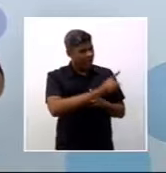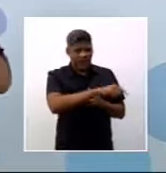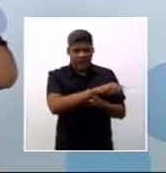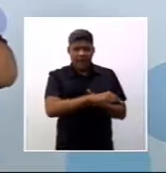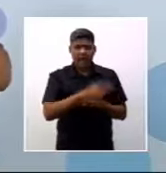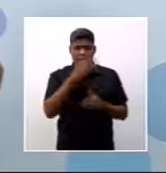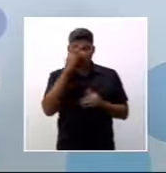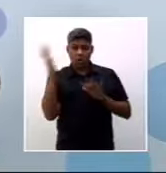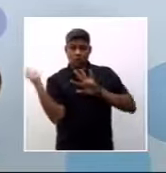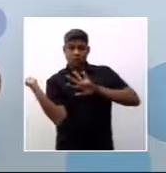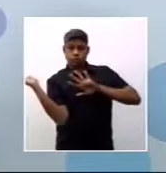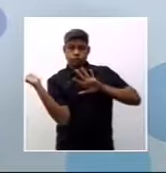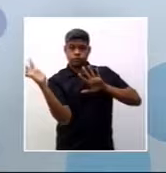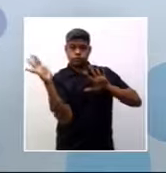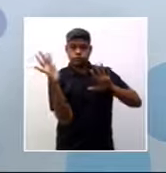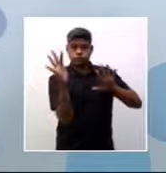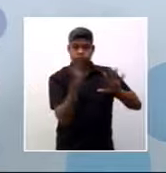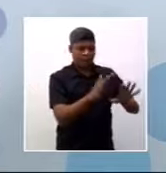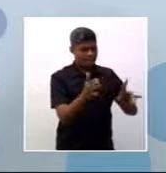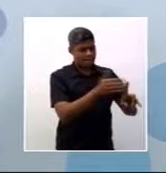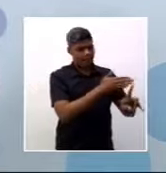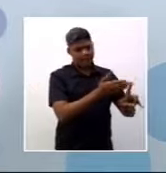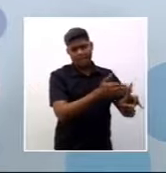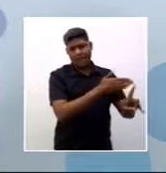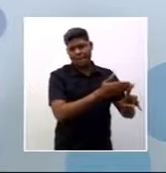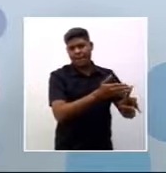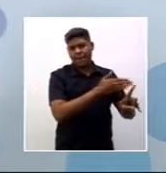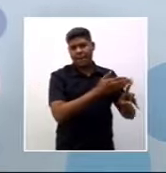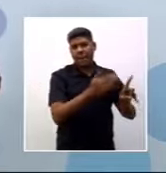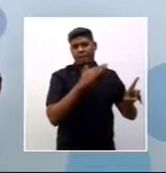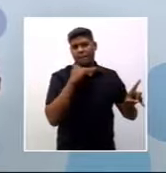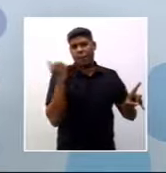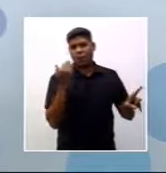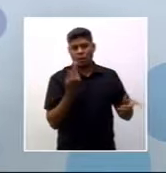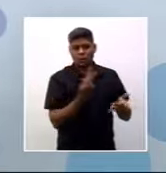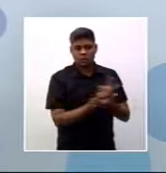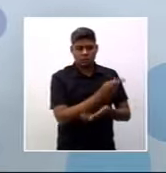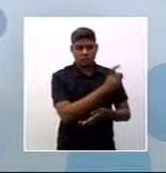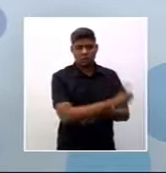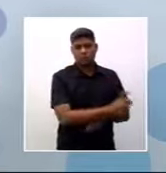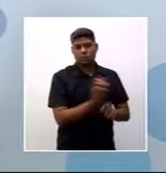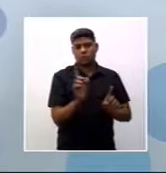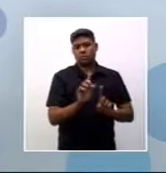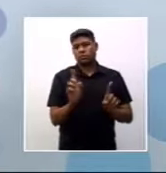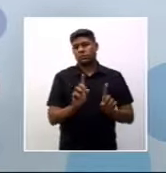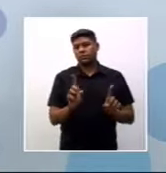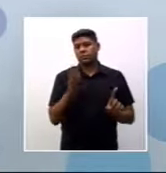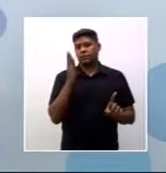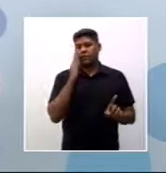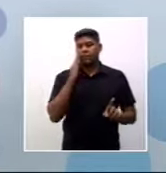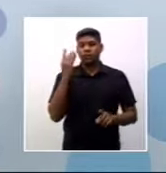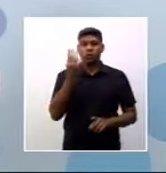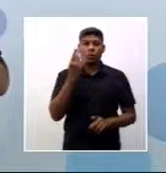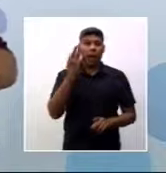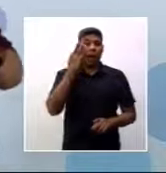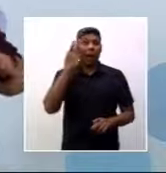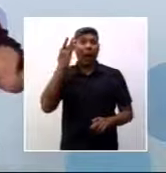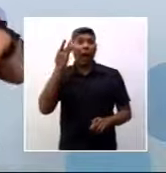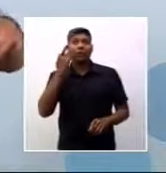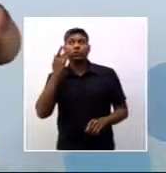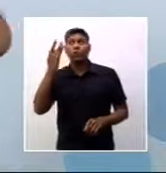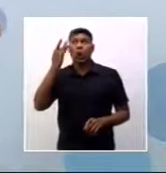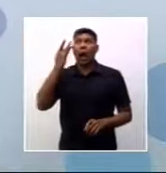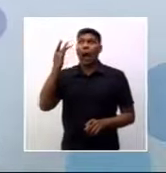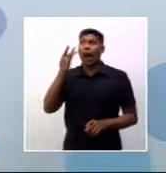só foi atrás dela espancaram ela acabou o vinho falecer e no fim das contas não eram não era ela na verdade qualquer história acho que é